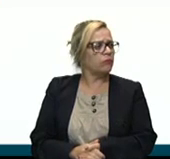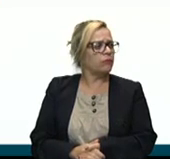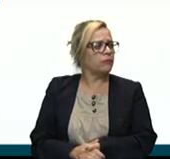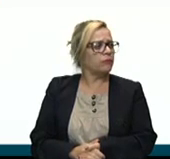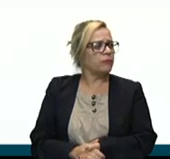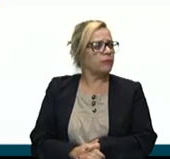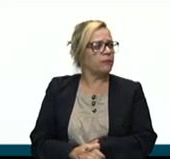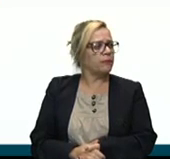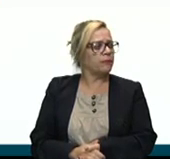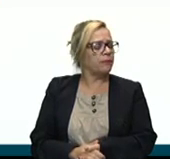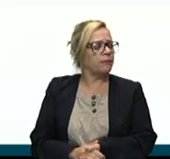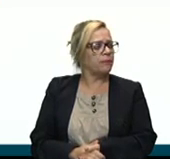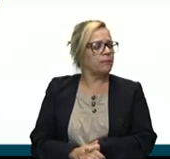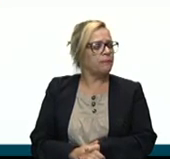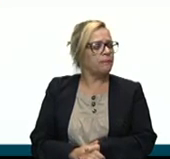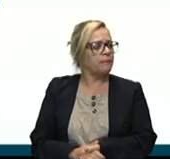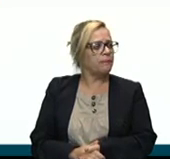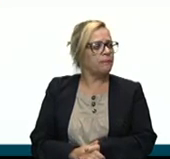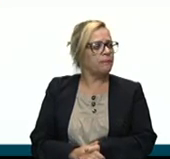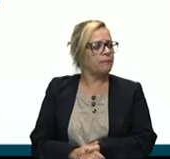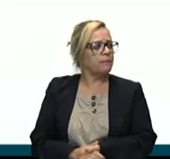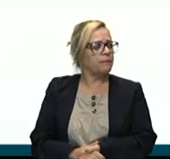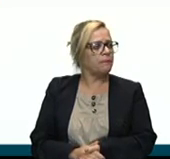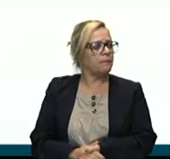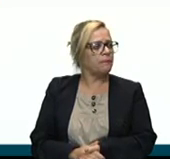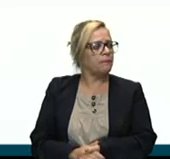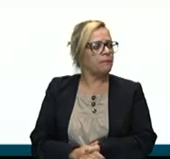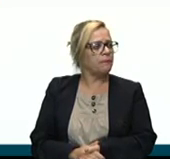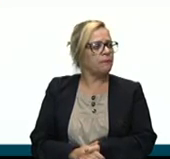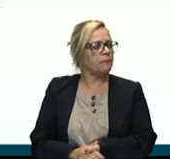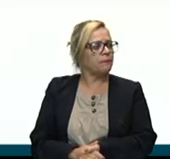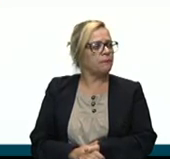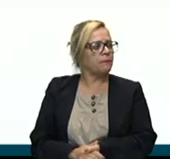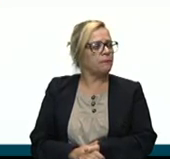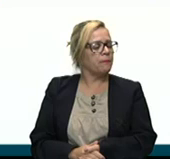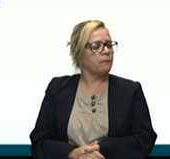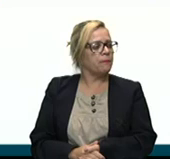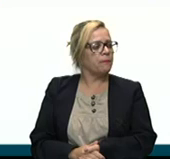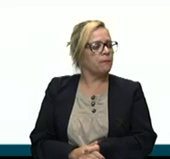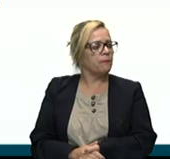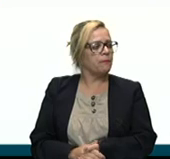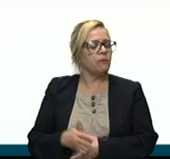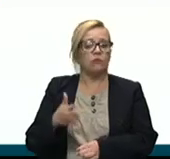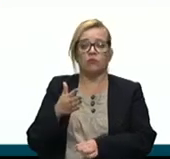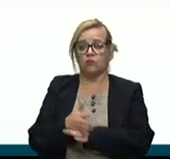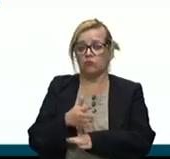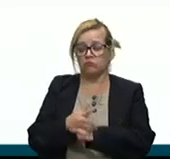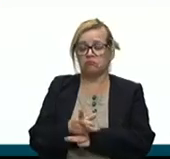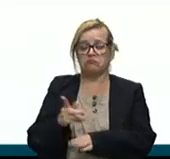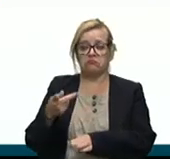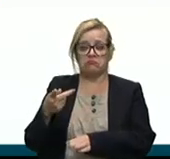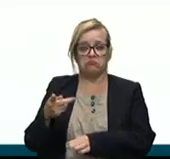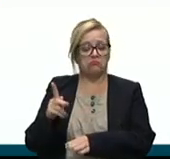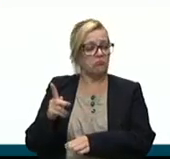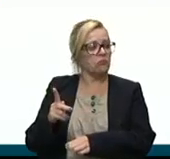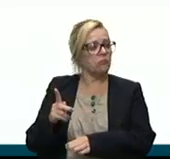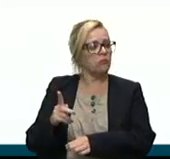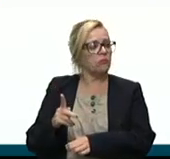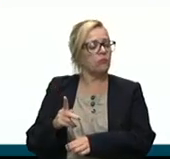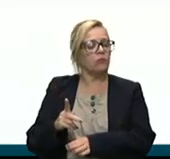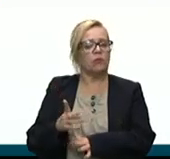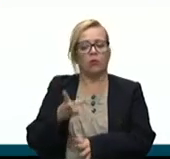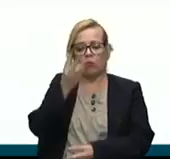reg, a opção 1 linear. Depois inserimos os pares ordenados na memória